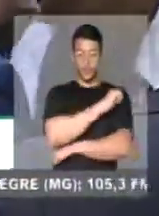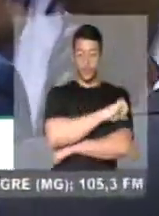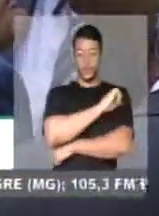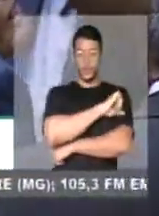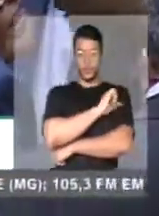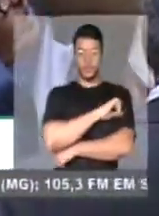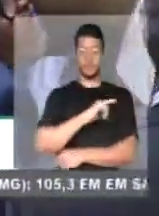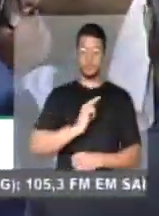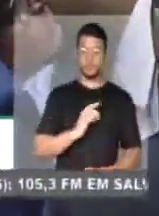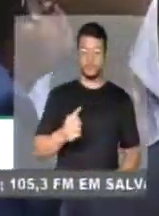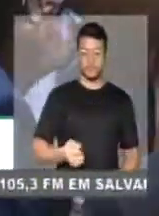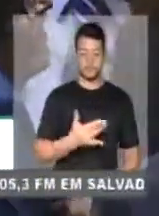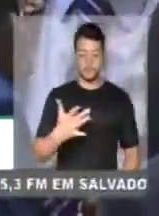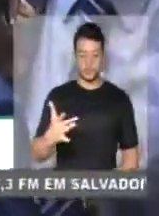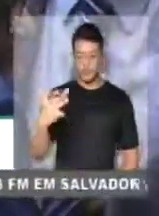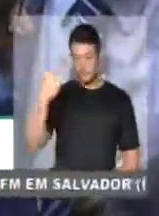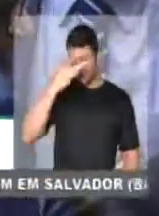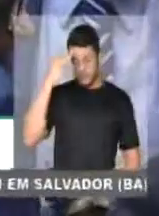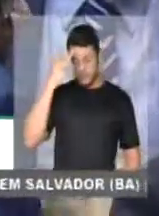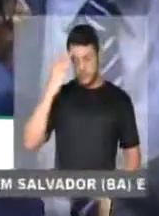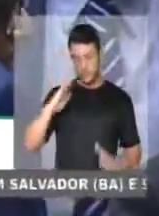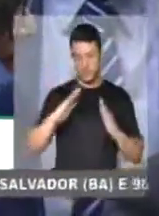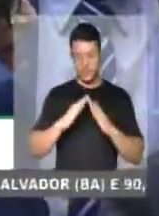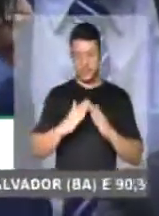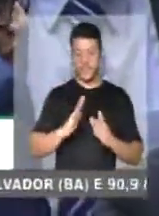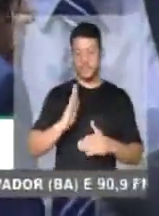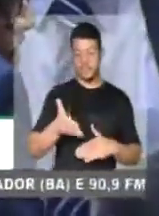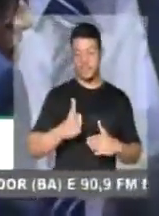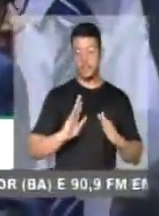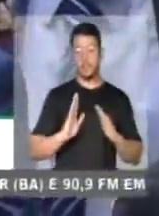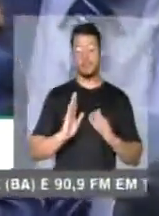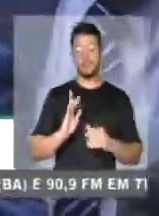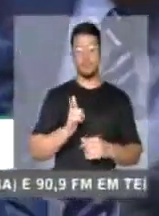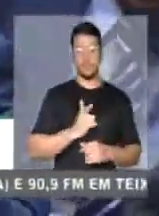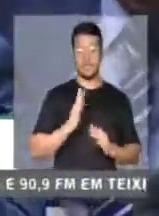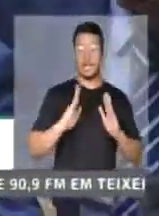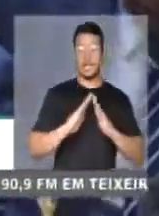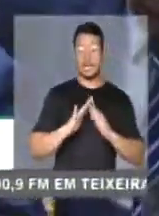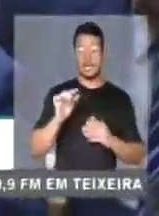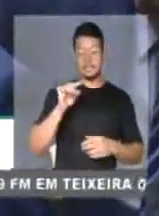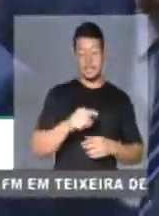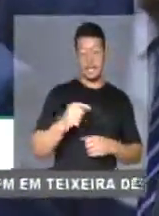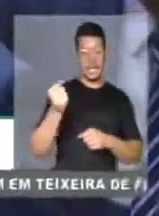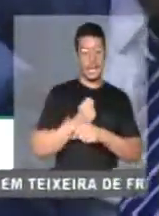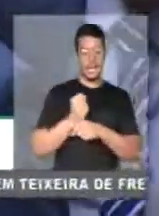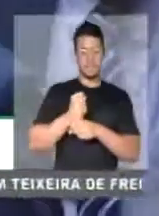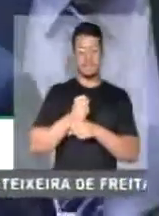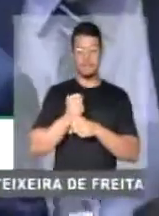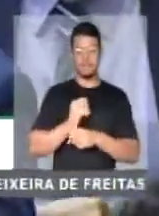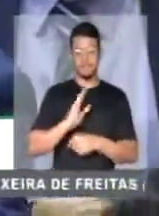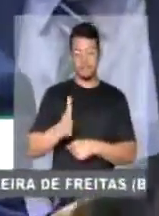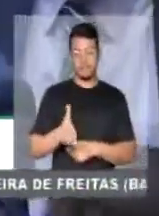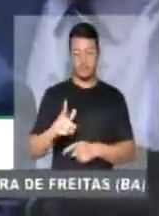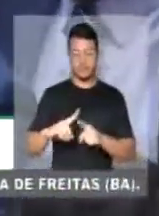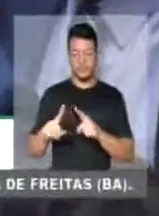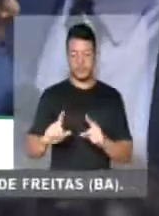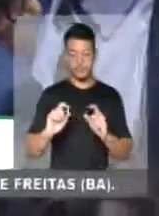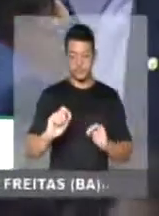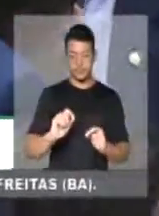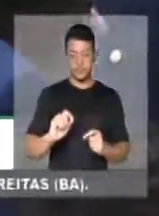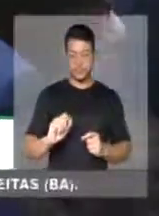Vários moradores que vivem lá há muitos anos foram obrigados a se retirar